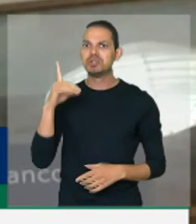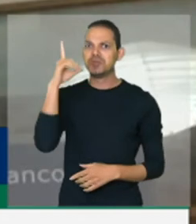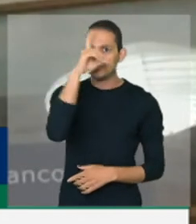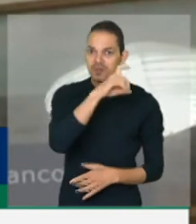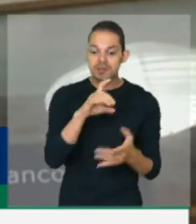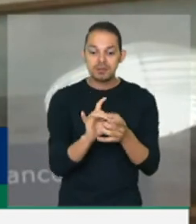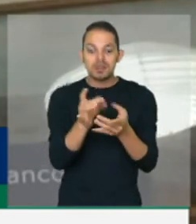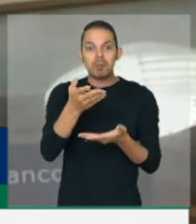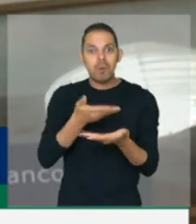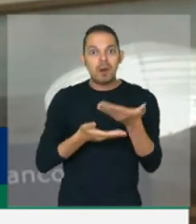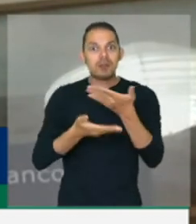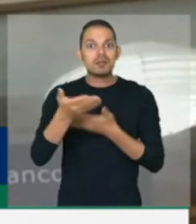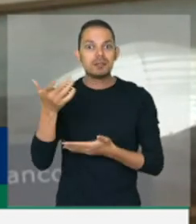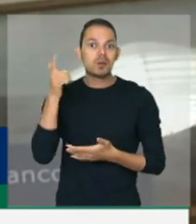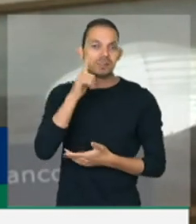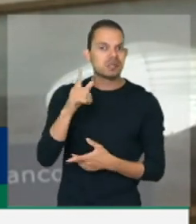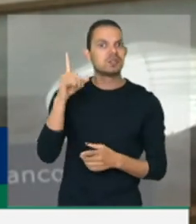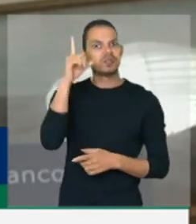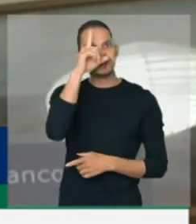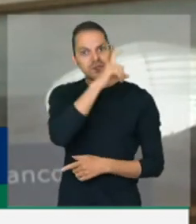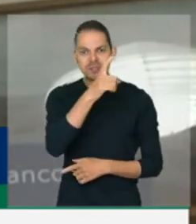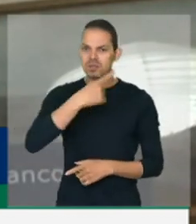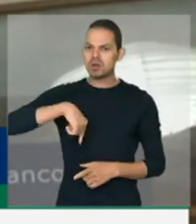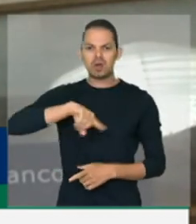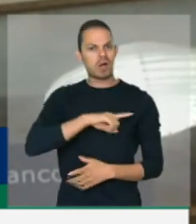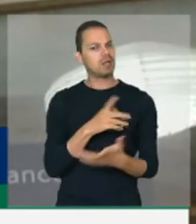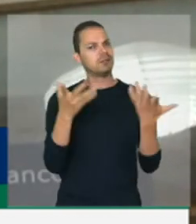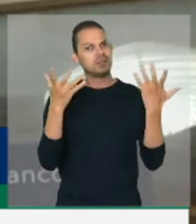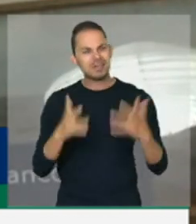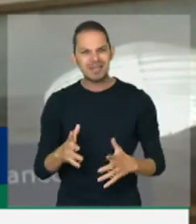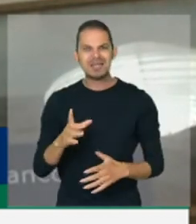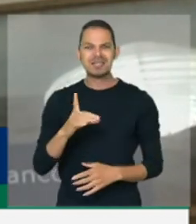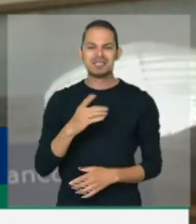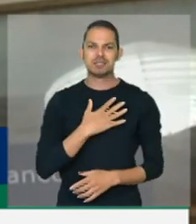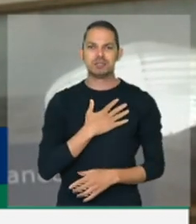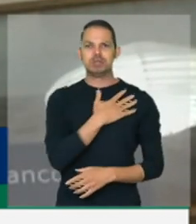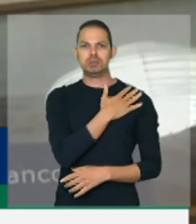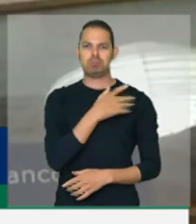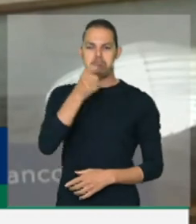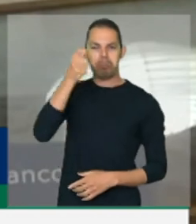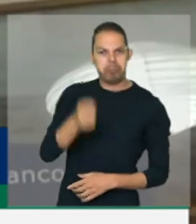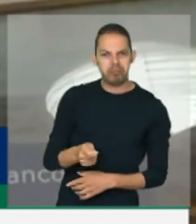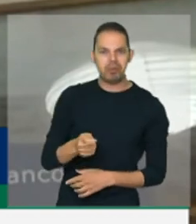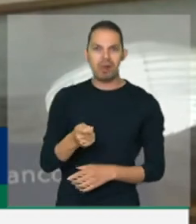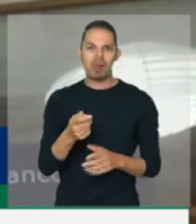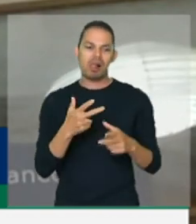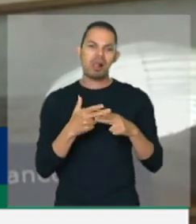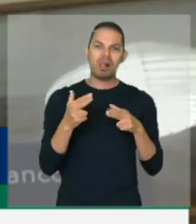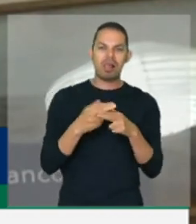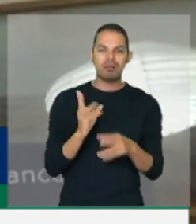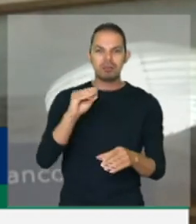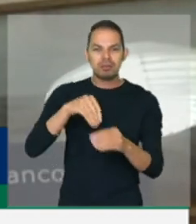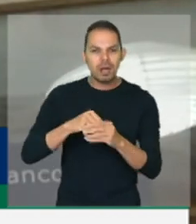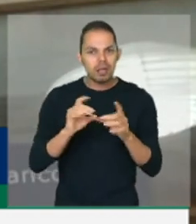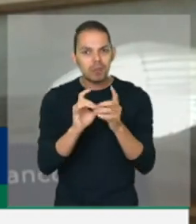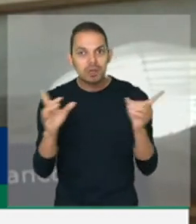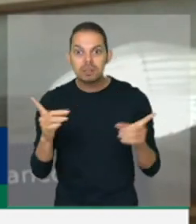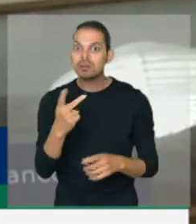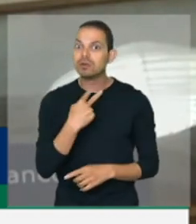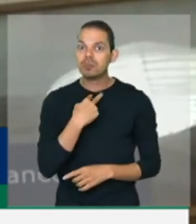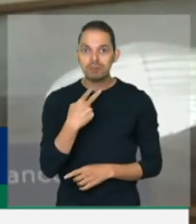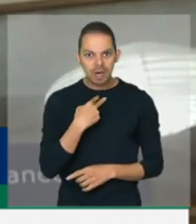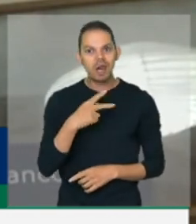não podemos aceitar, presidente, termos uma ditadura disfarçada dentro da democracia, porque é isto que o